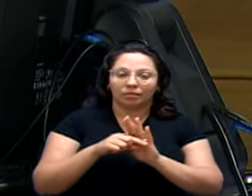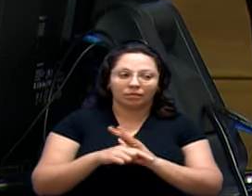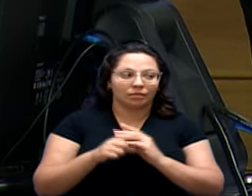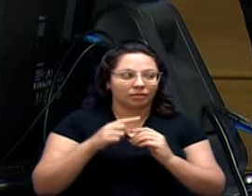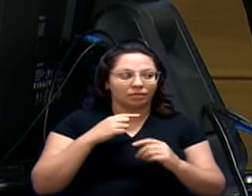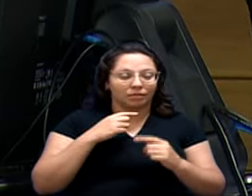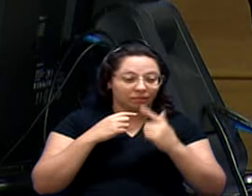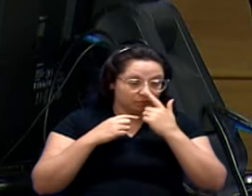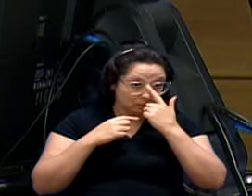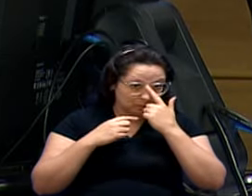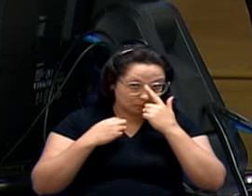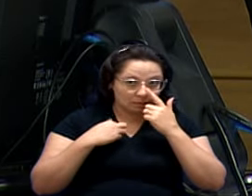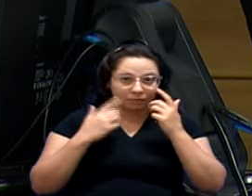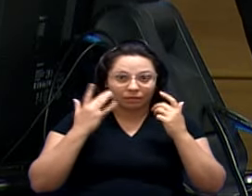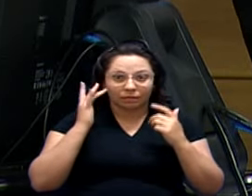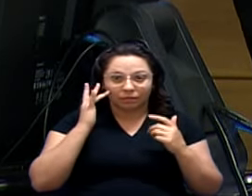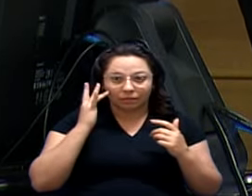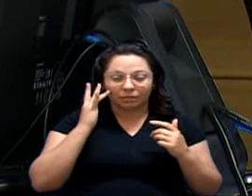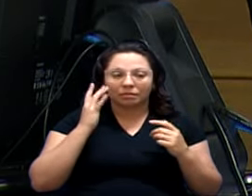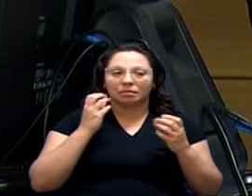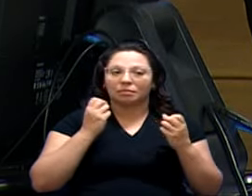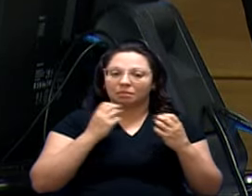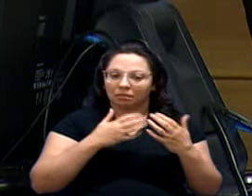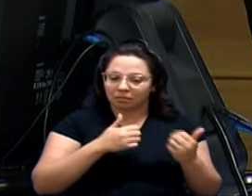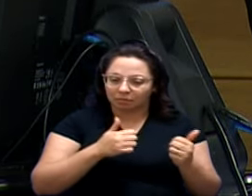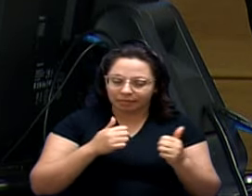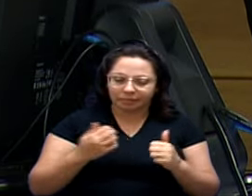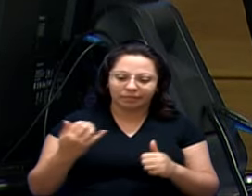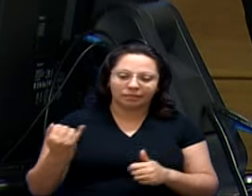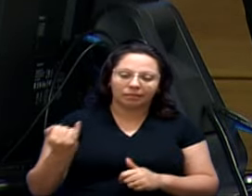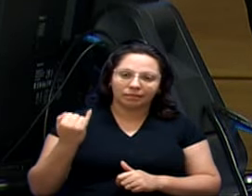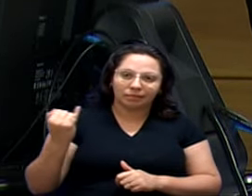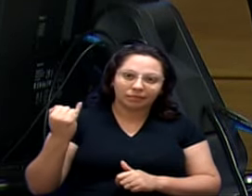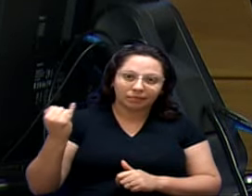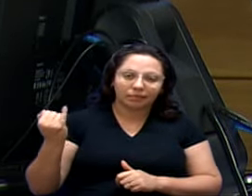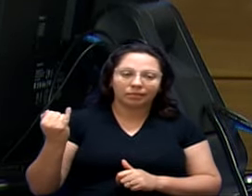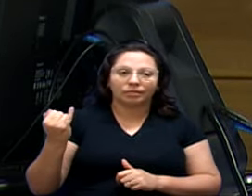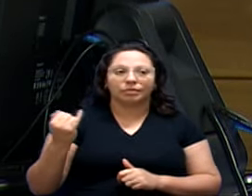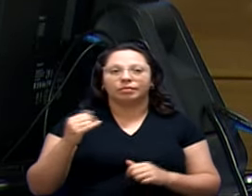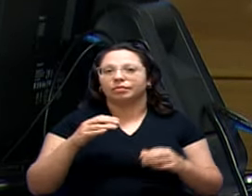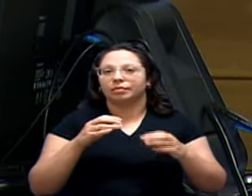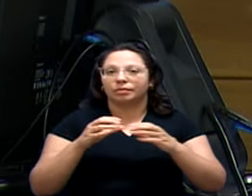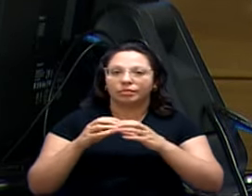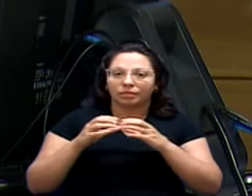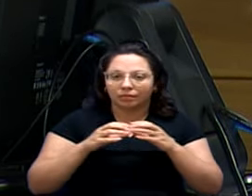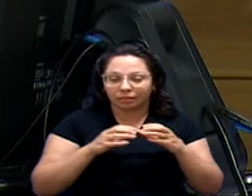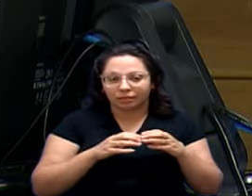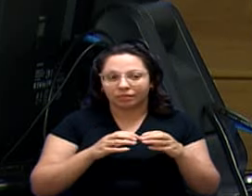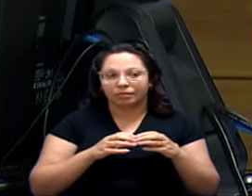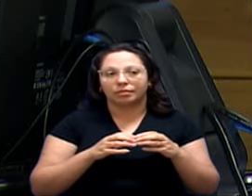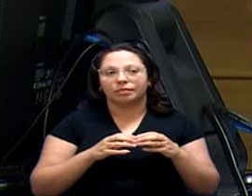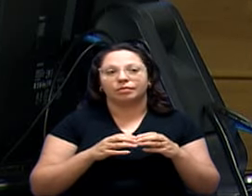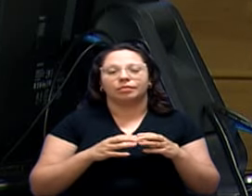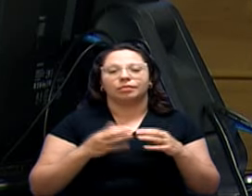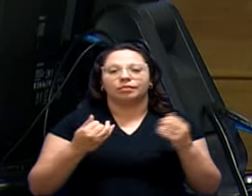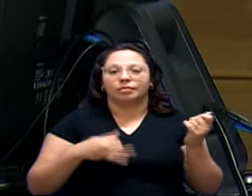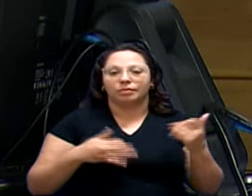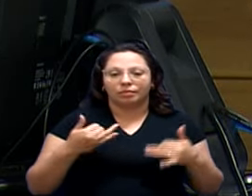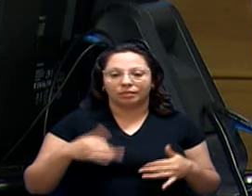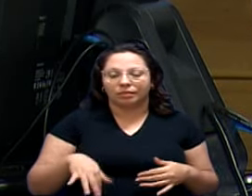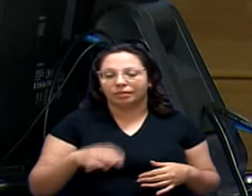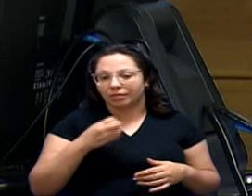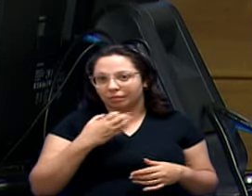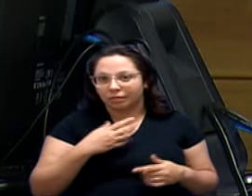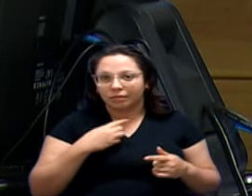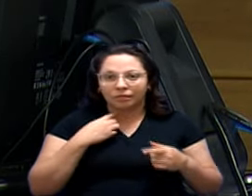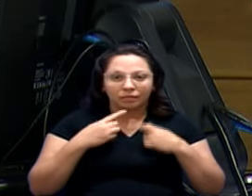extremamente Eh palpáveis aí que cabe aí né Toda essa equipe de vocês aí incorporarem realmente as críticas e